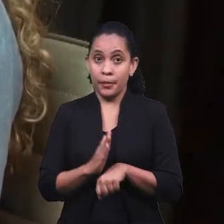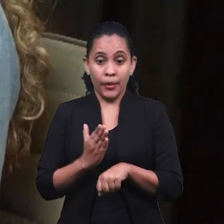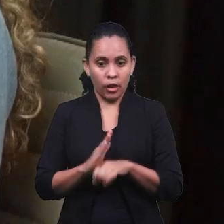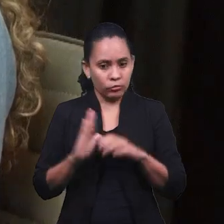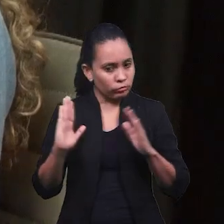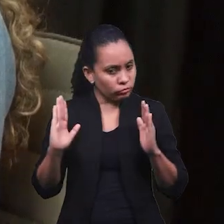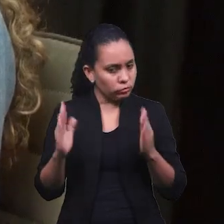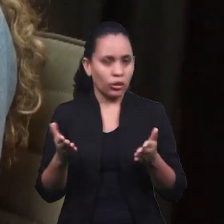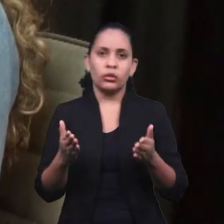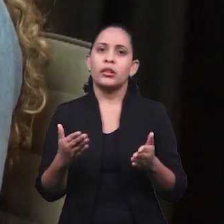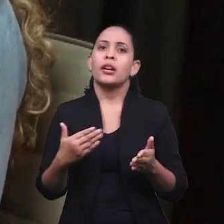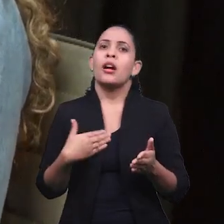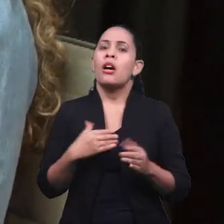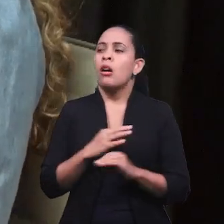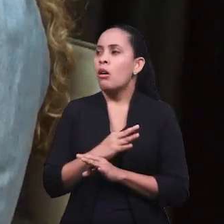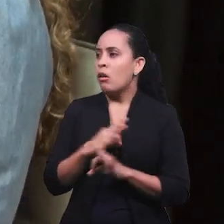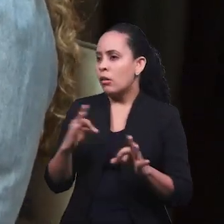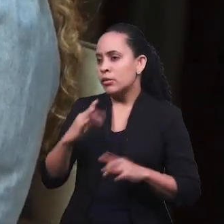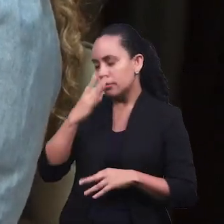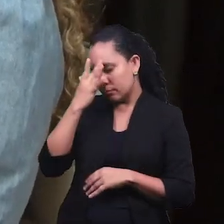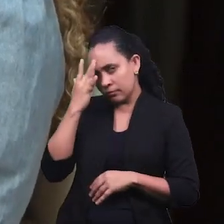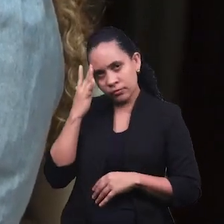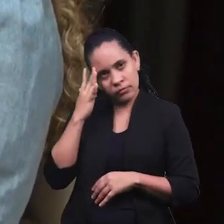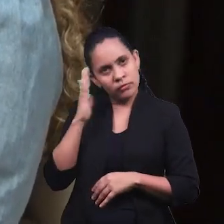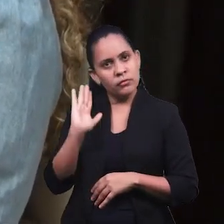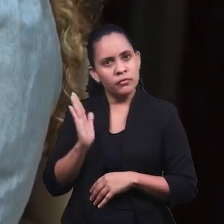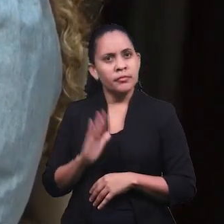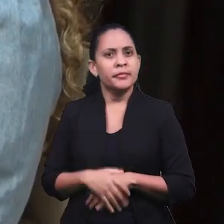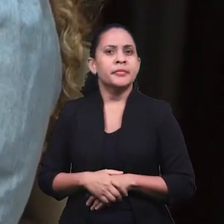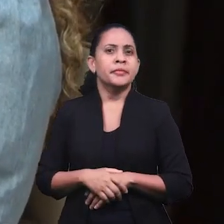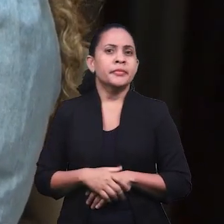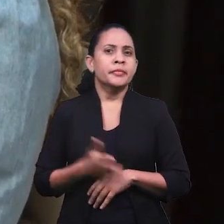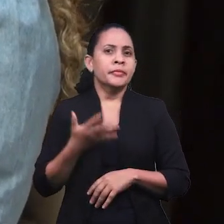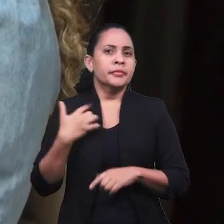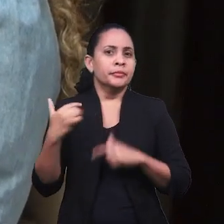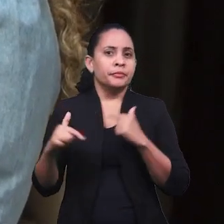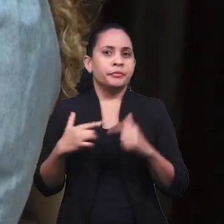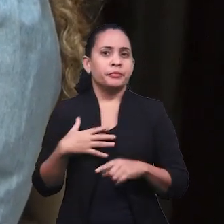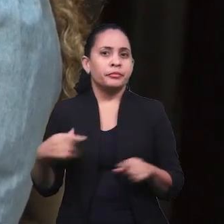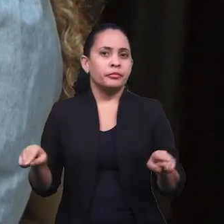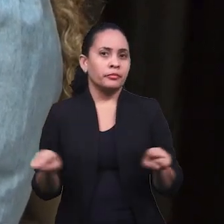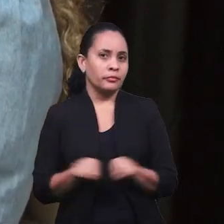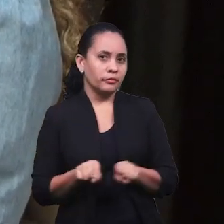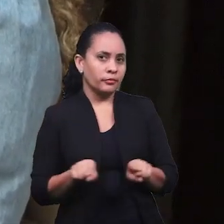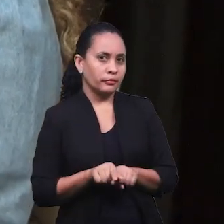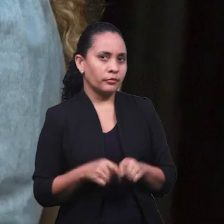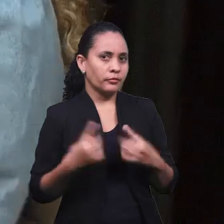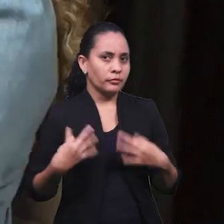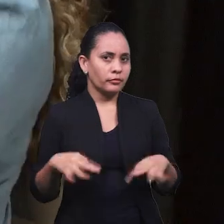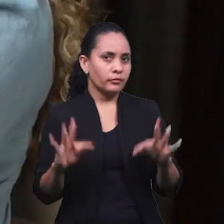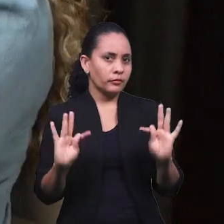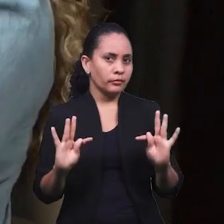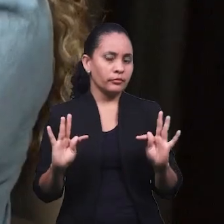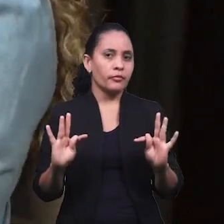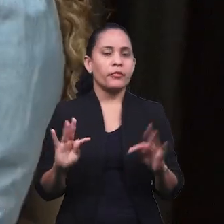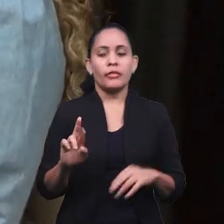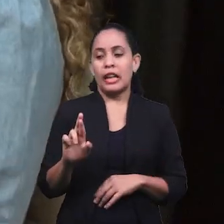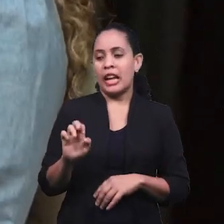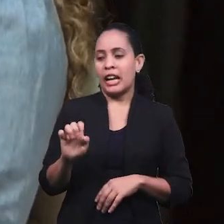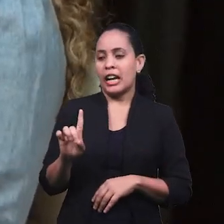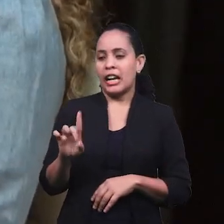falar, de mostrar o que está acontecendo. E a gente também tem a área de predição, né, a área preditiva, que é onde as empresas